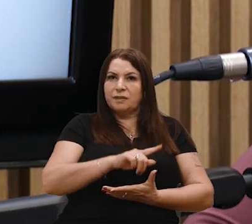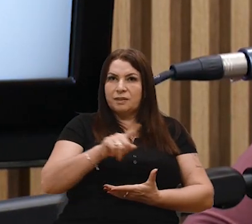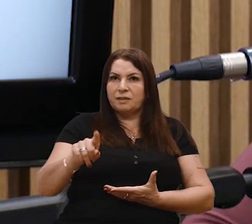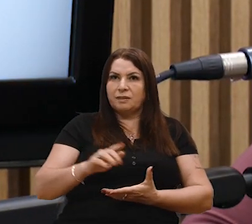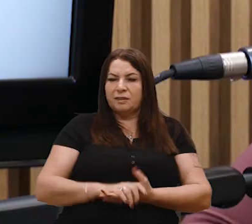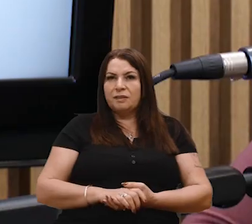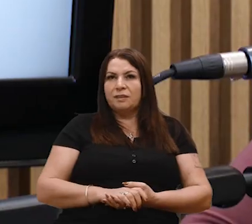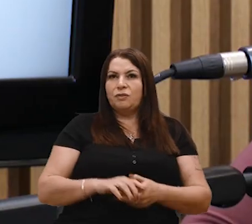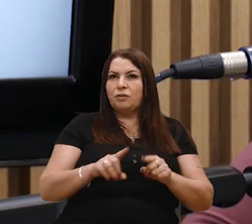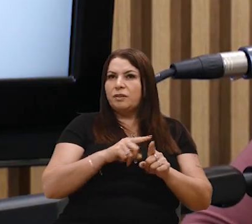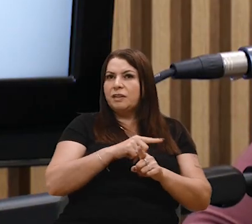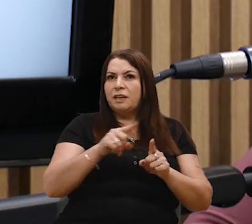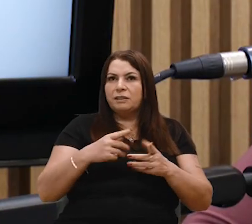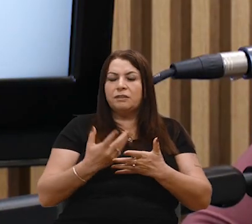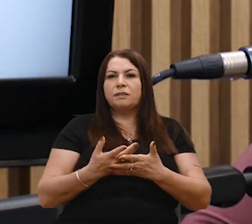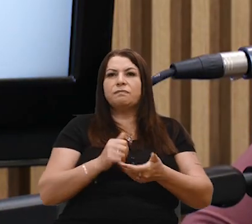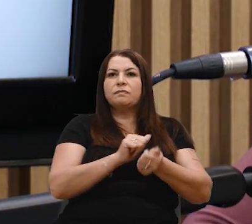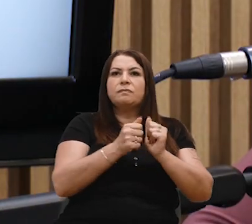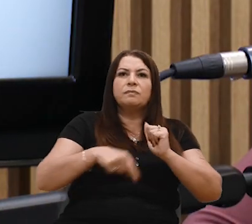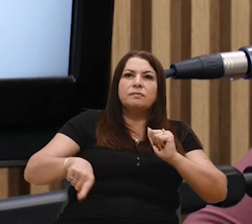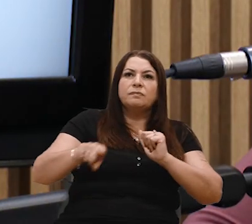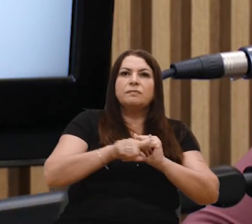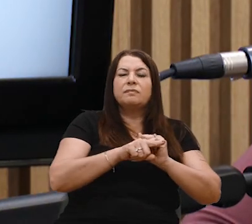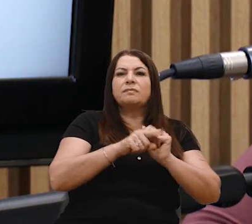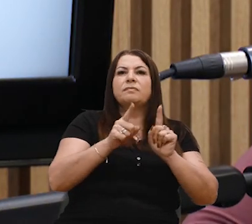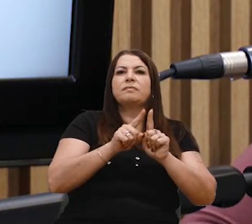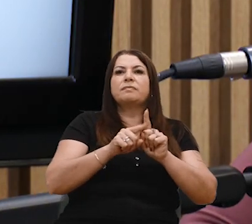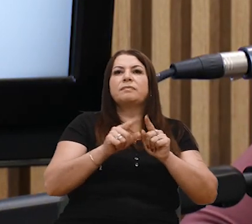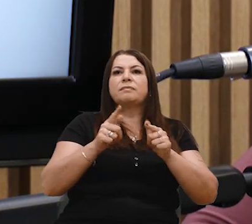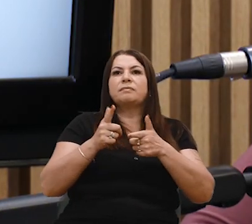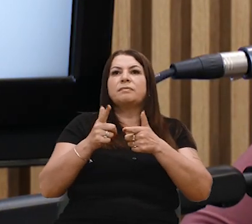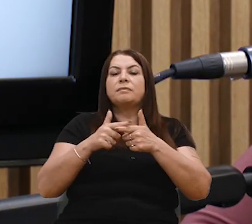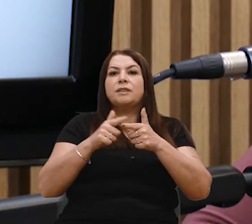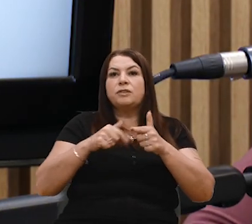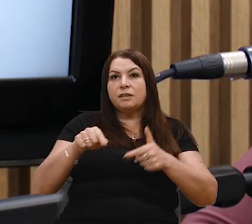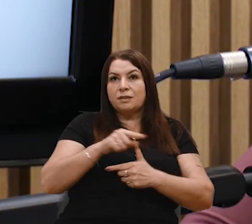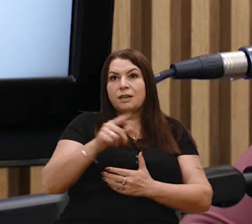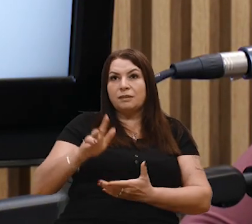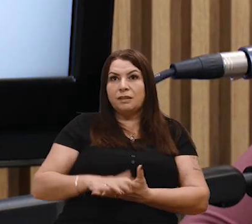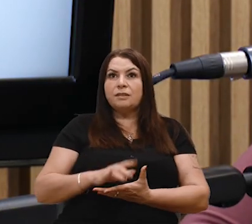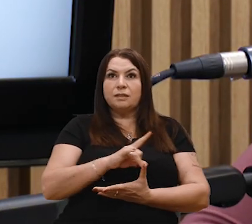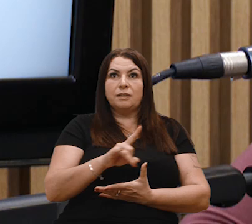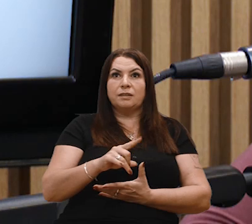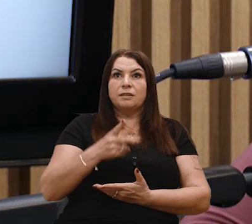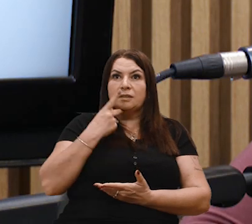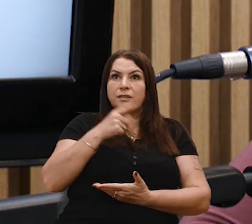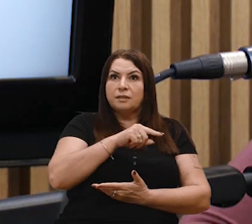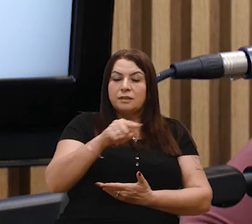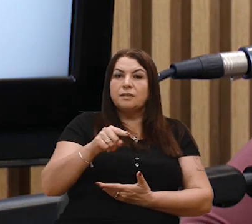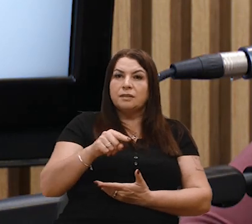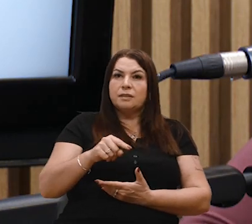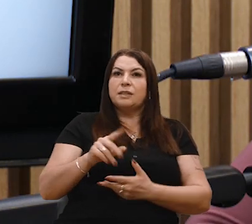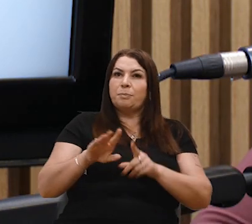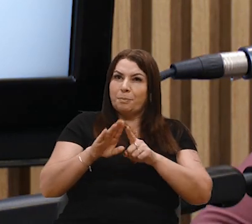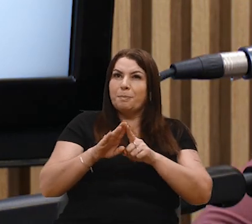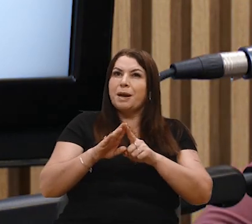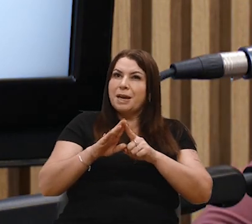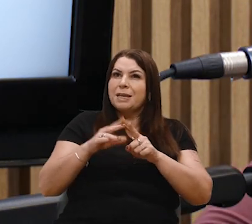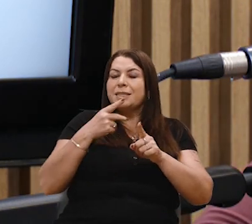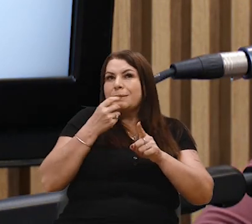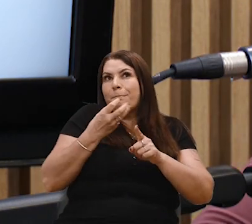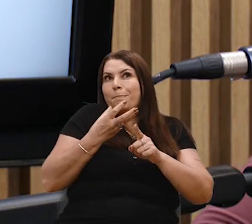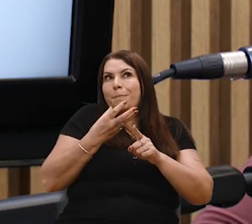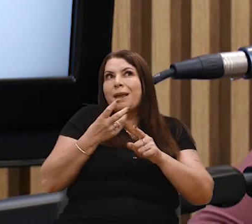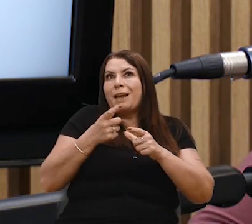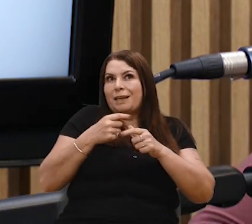devemos fazer alguma coisa por nós. E o esporte, acho que é uma das coisas mais, não digo simples de fazer, não é nesse sentido, mas